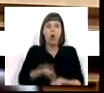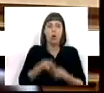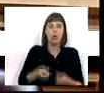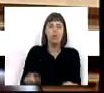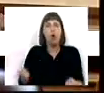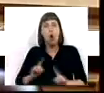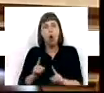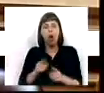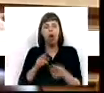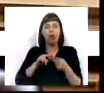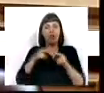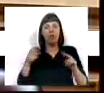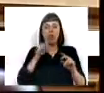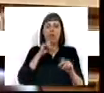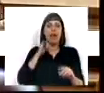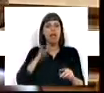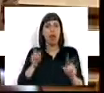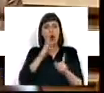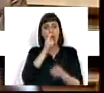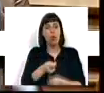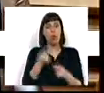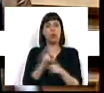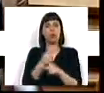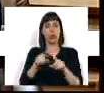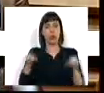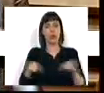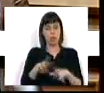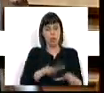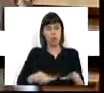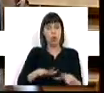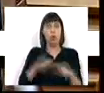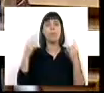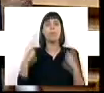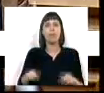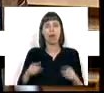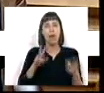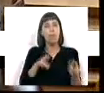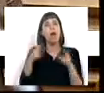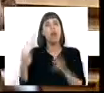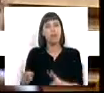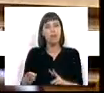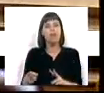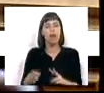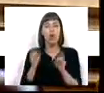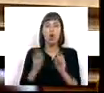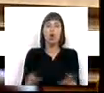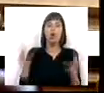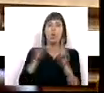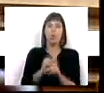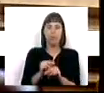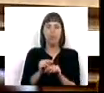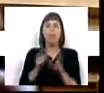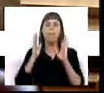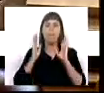cultivam ou não, ou se permitem ou não o cultivo no seu espaço geográfico. Há, portanto, aqui uma alteração, uma novidade,